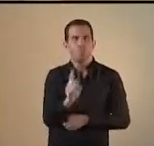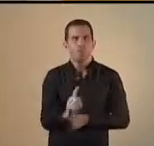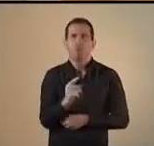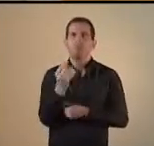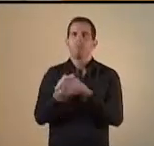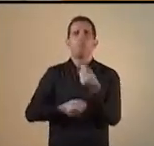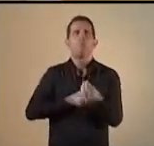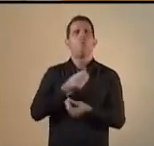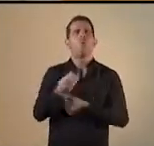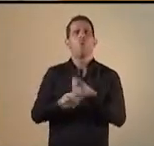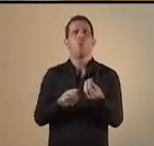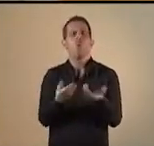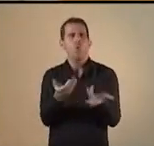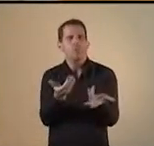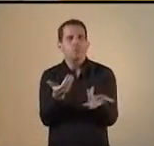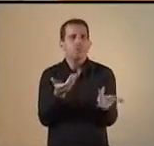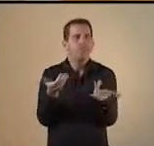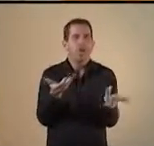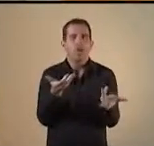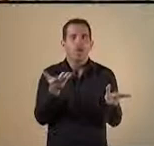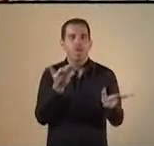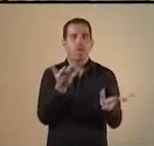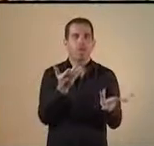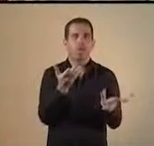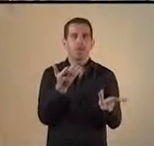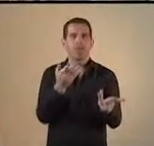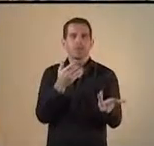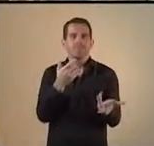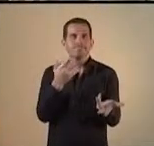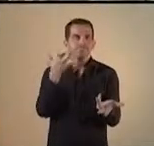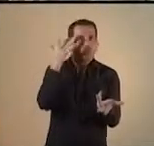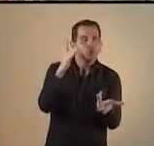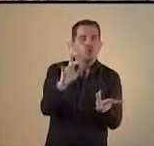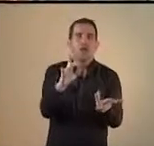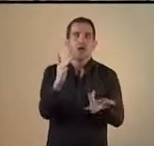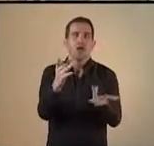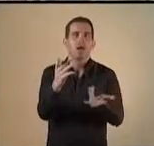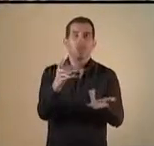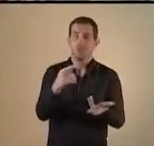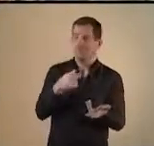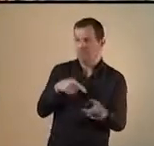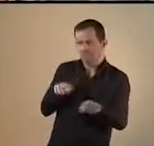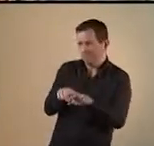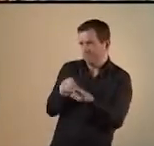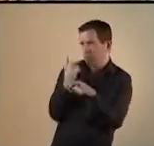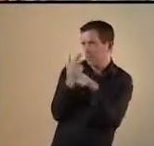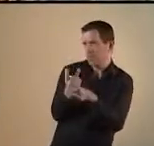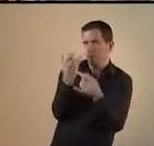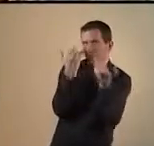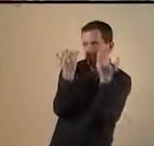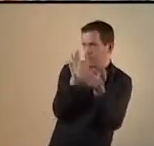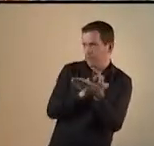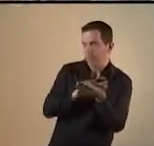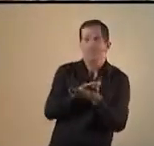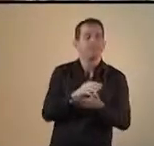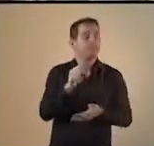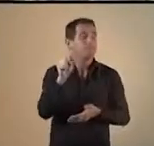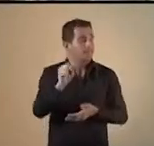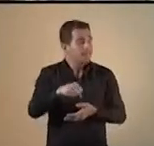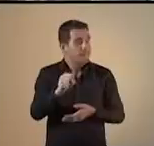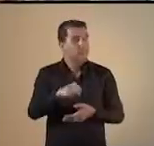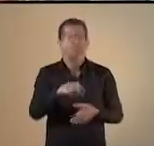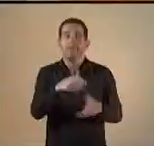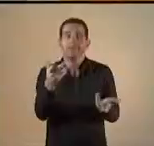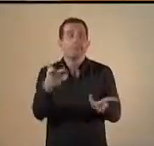lidar com a surdez. Não procuram também? Não procuram. A única visão que os familiares têm é uma visão